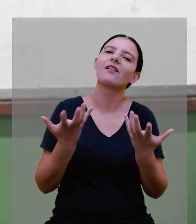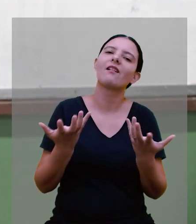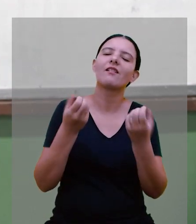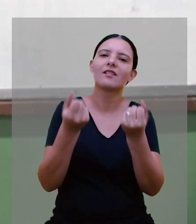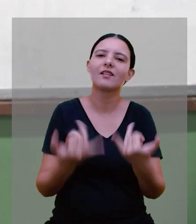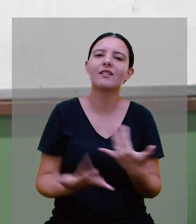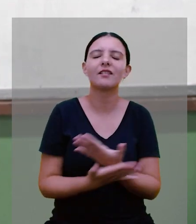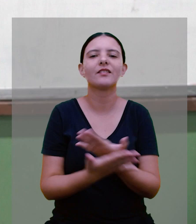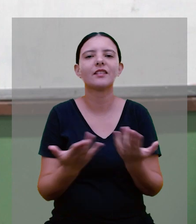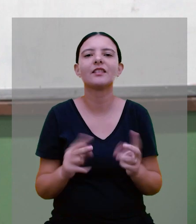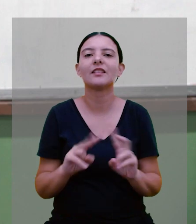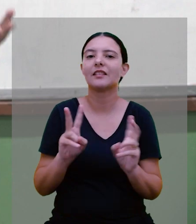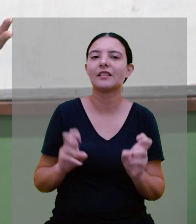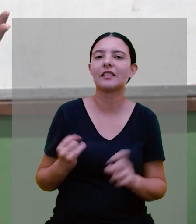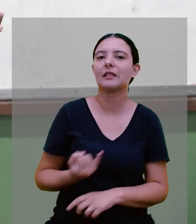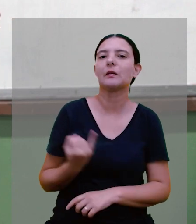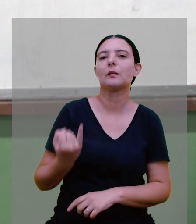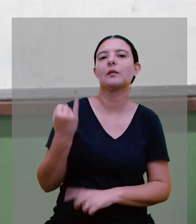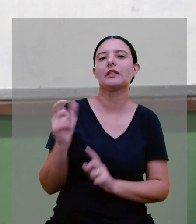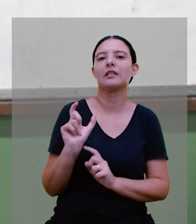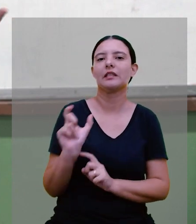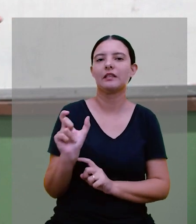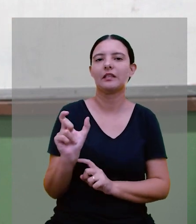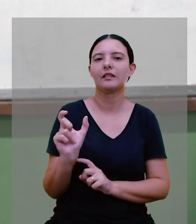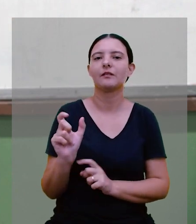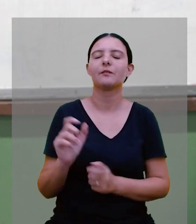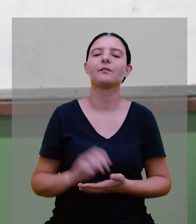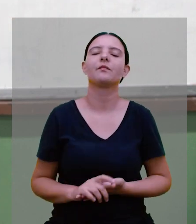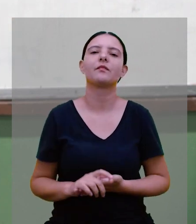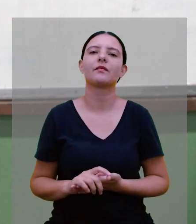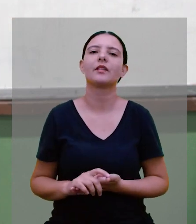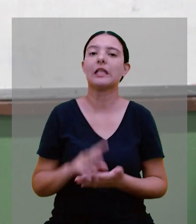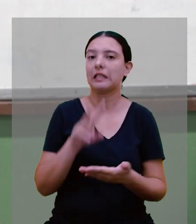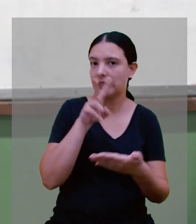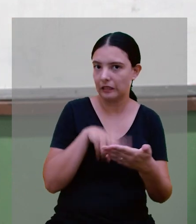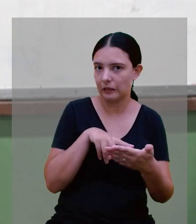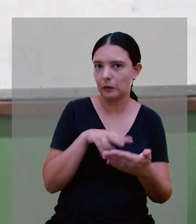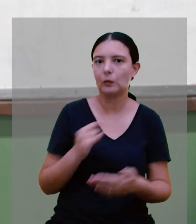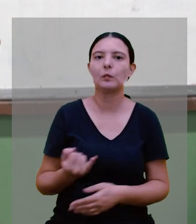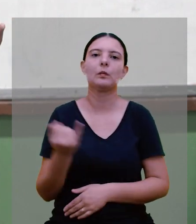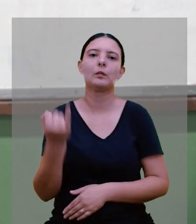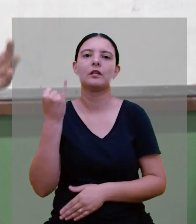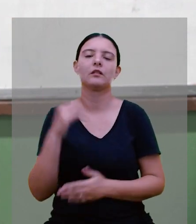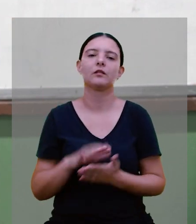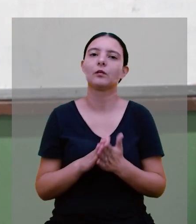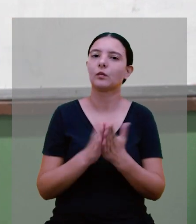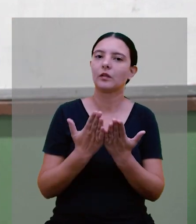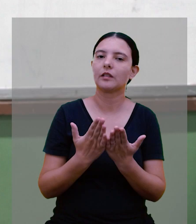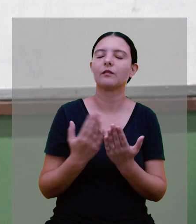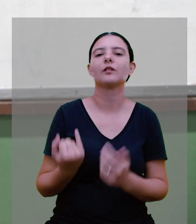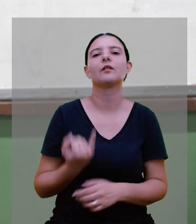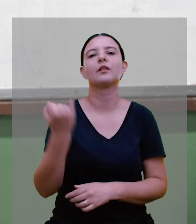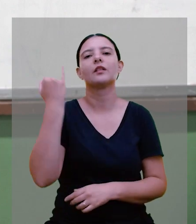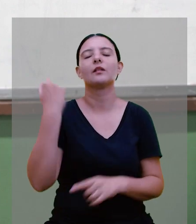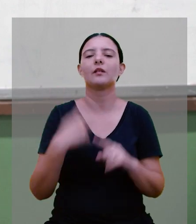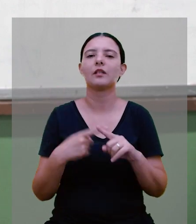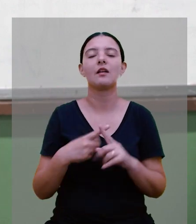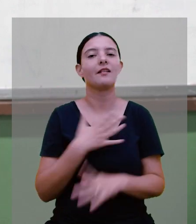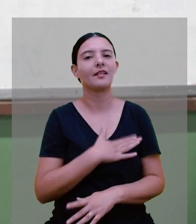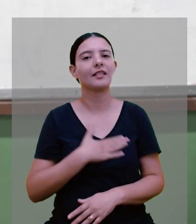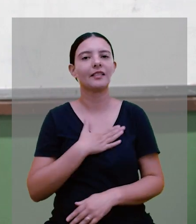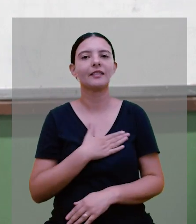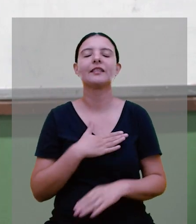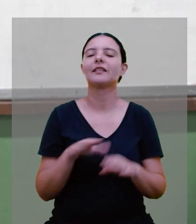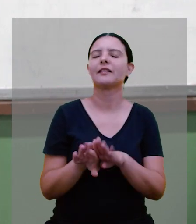sobre a importância da palavra, a importância da leitura e a importância do livro para ter prazer